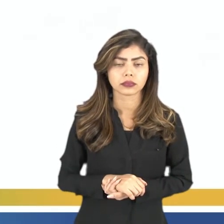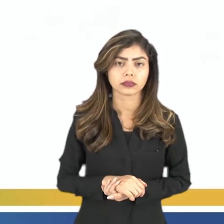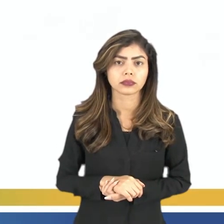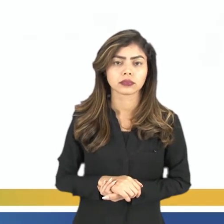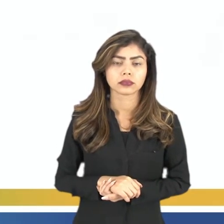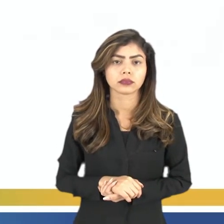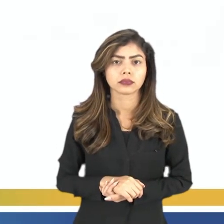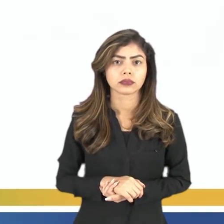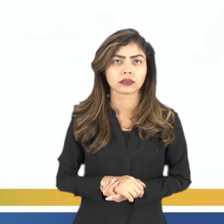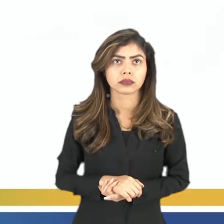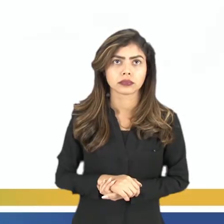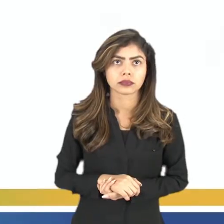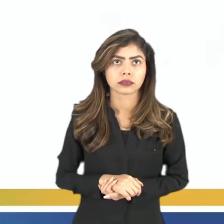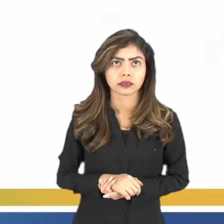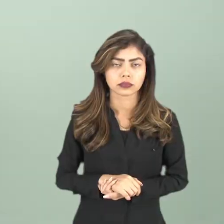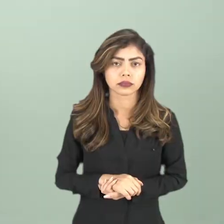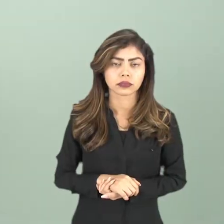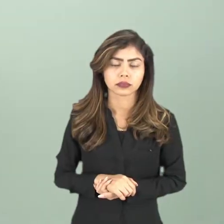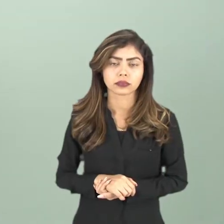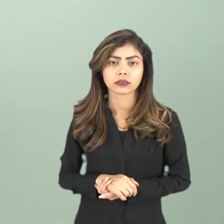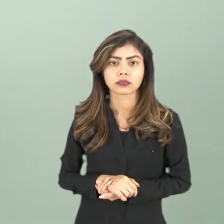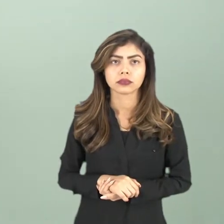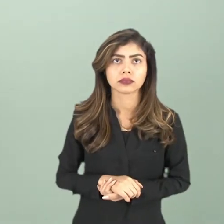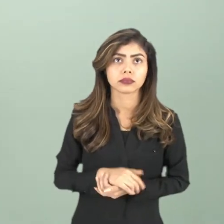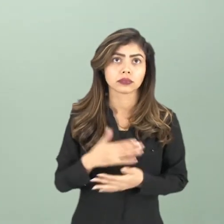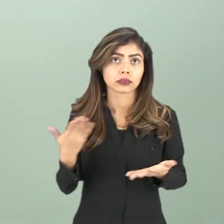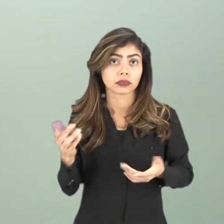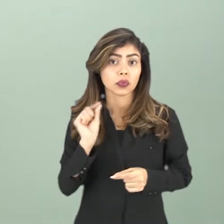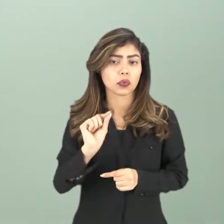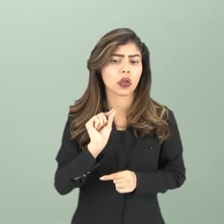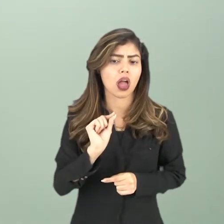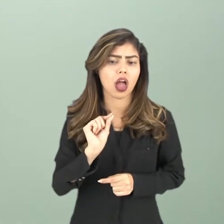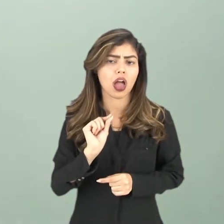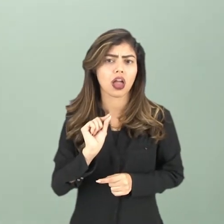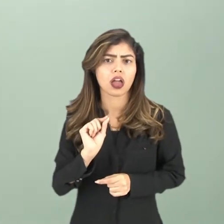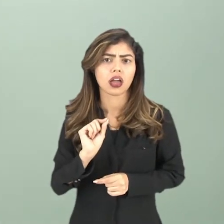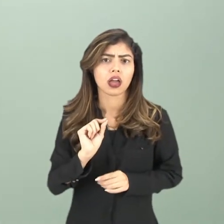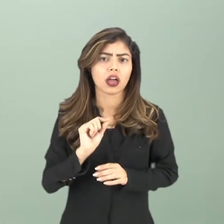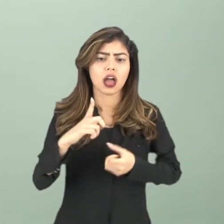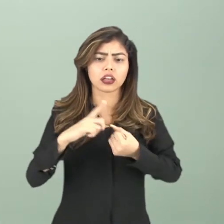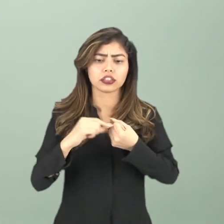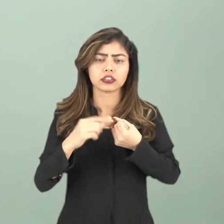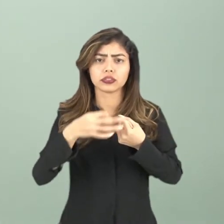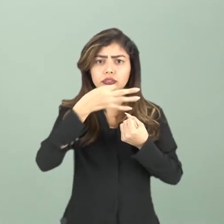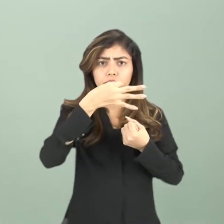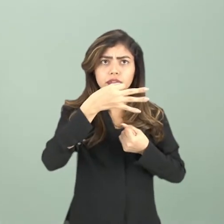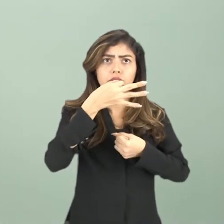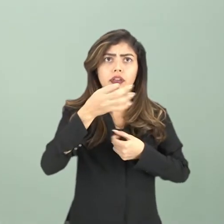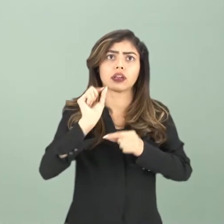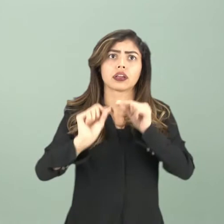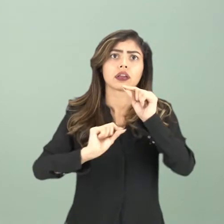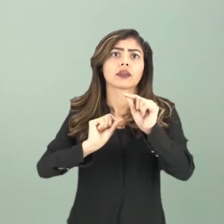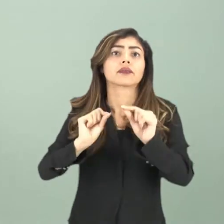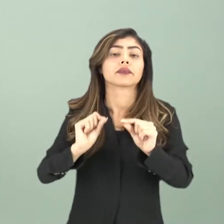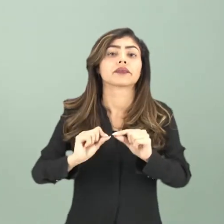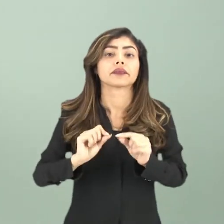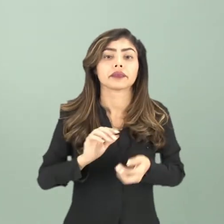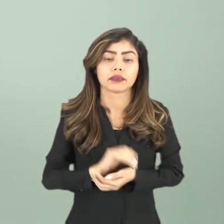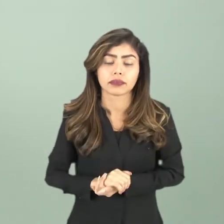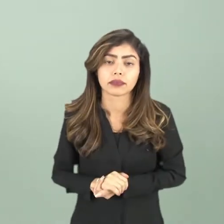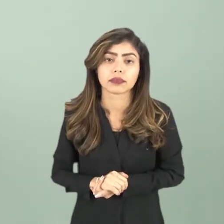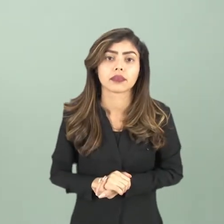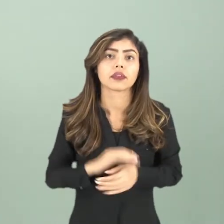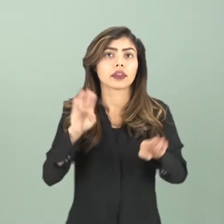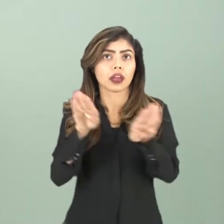em que aparecem. Vamos para o português? Então, o que é o texto ou artigo de opinião? O artigo de opinião,